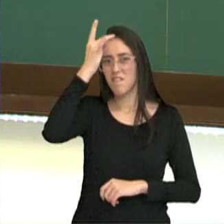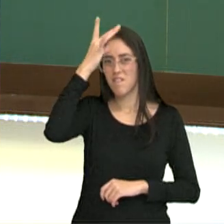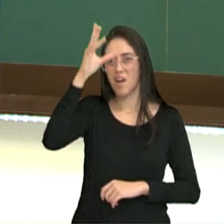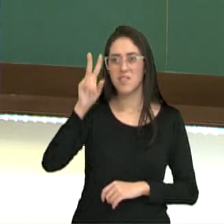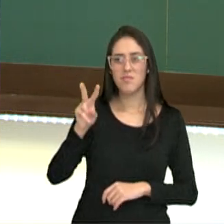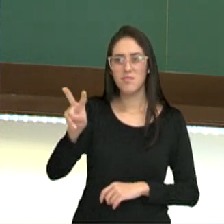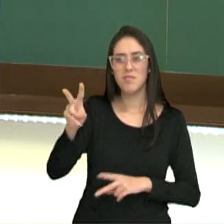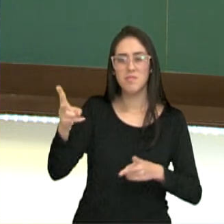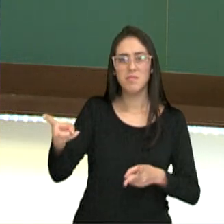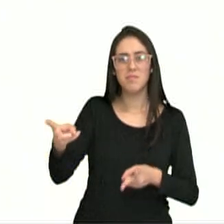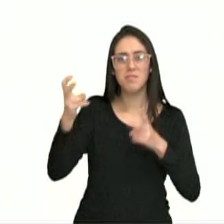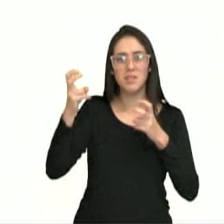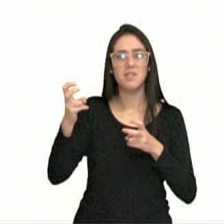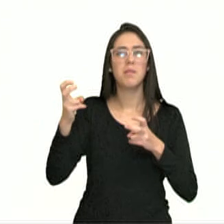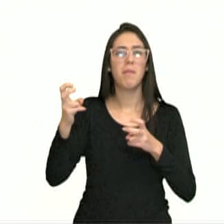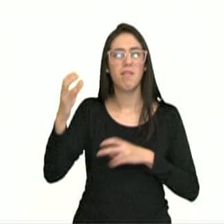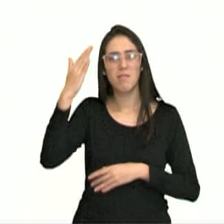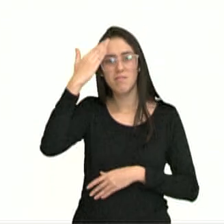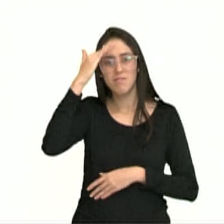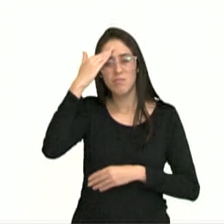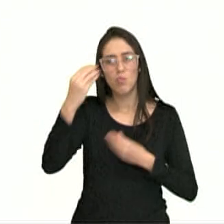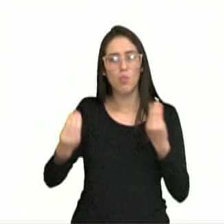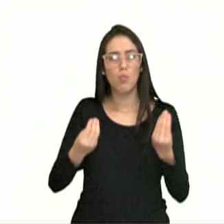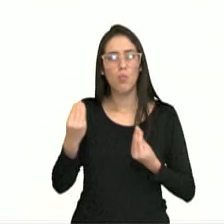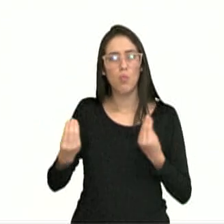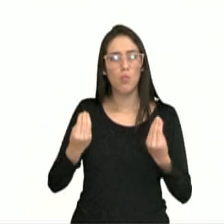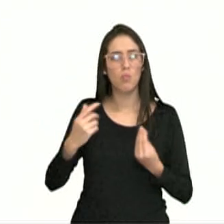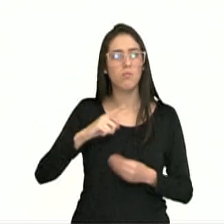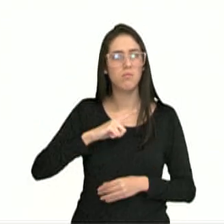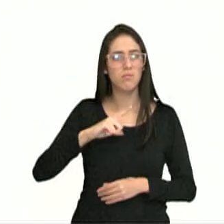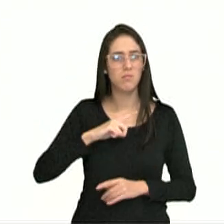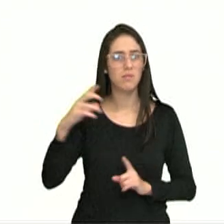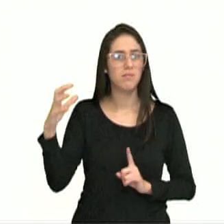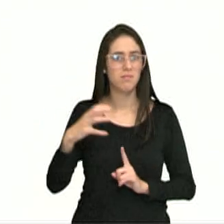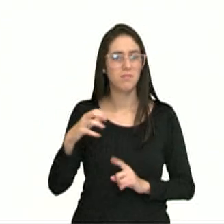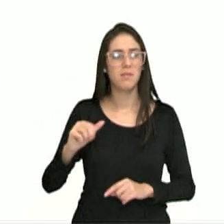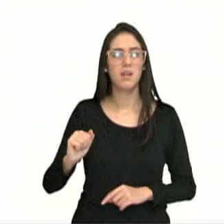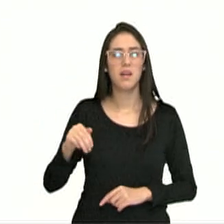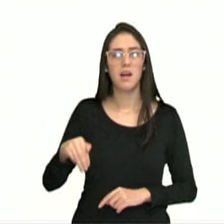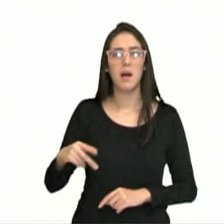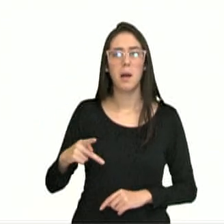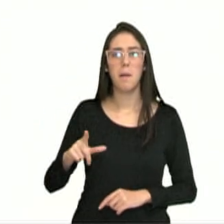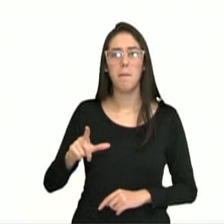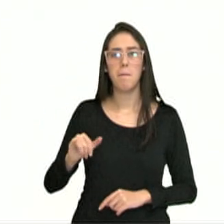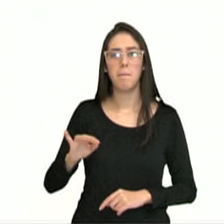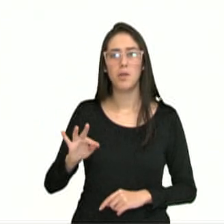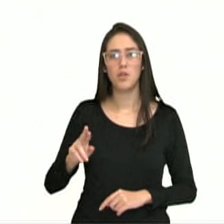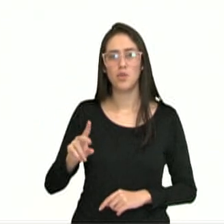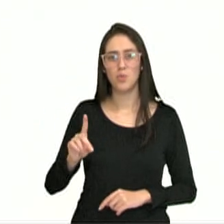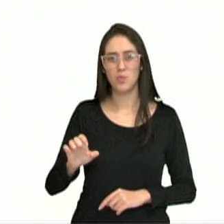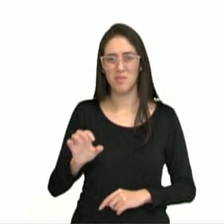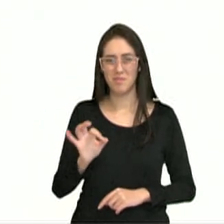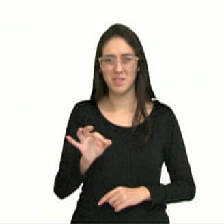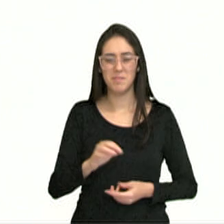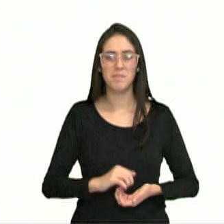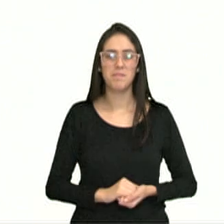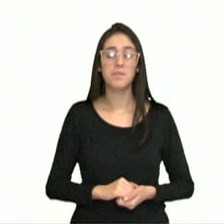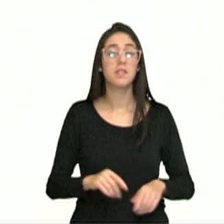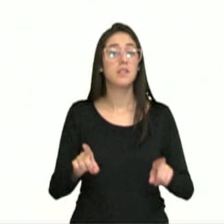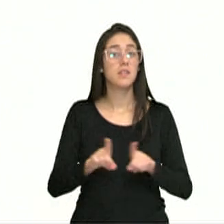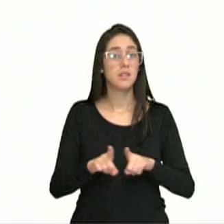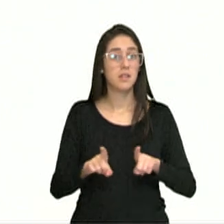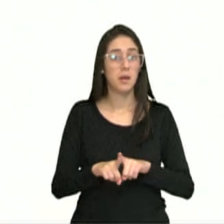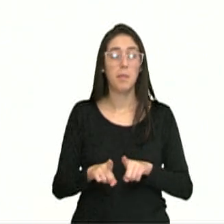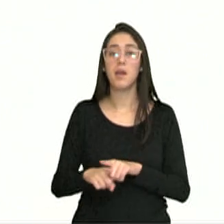gente compreender, né, a influência desta amplitude em cada um deles. E também ainda,